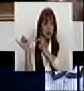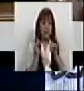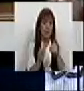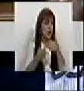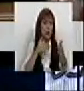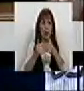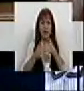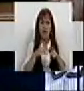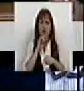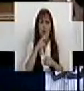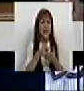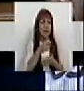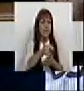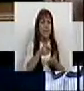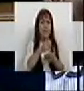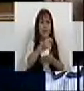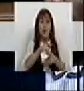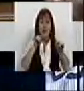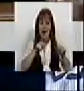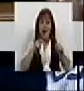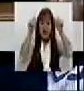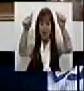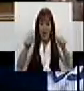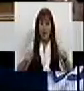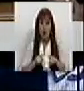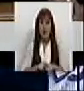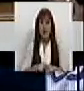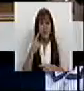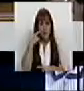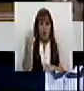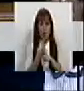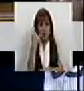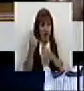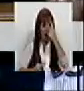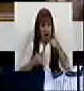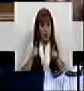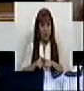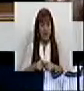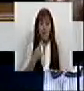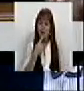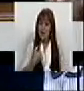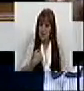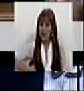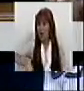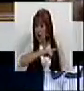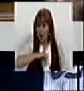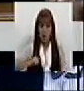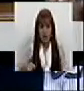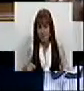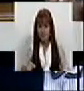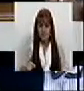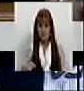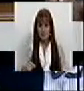todos, independentemente daquilo que possam pagar. E se este ranking vale para alguma coisa, é para nos dizer que